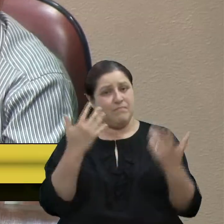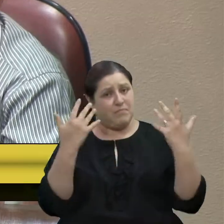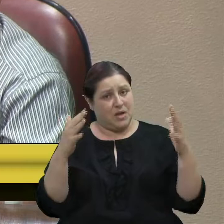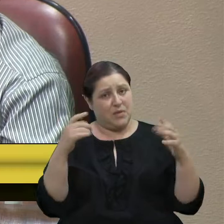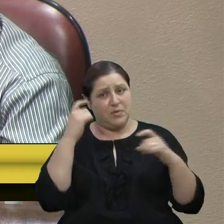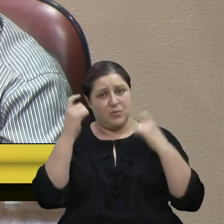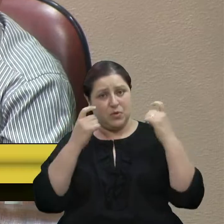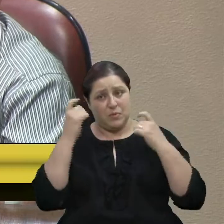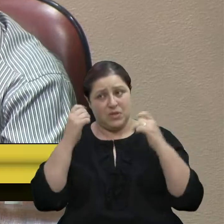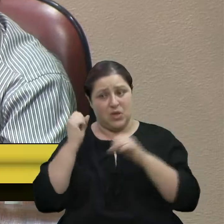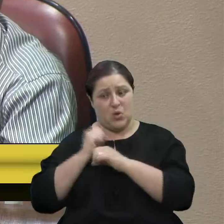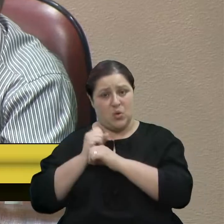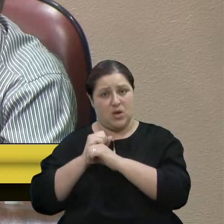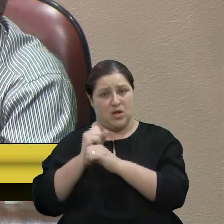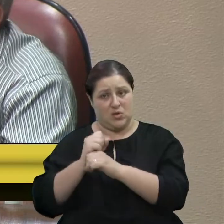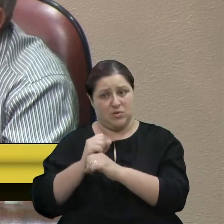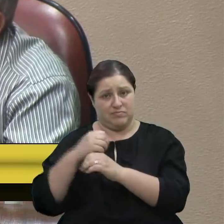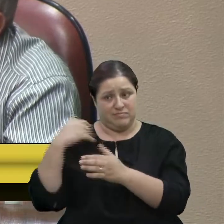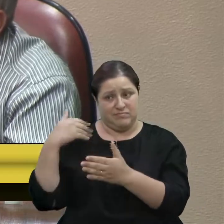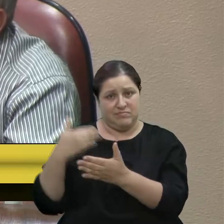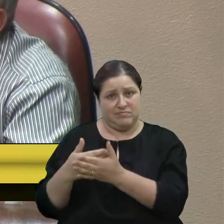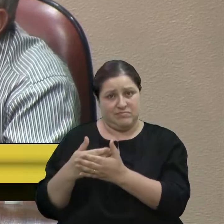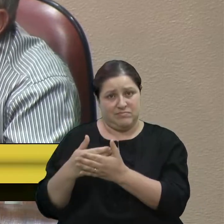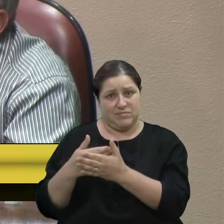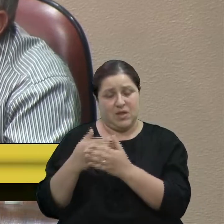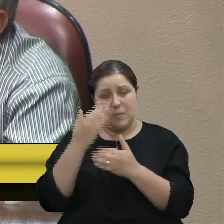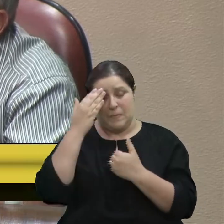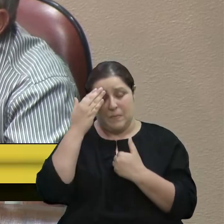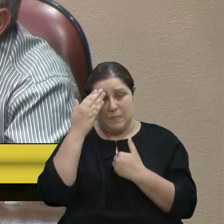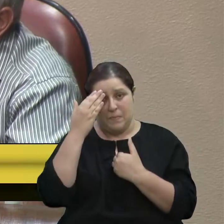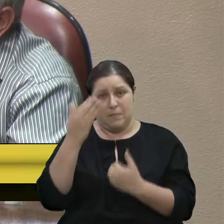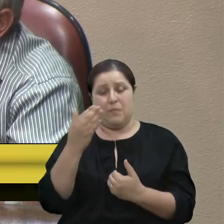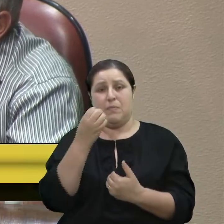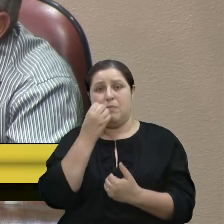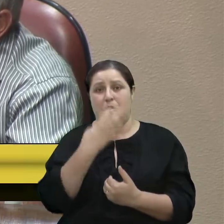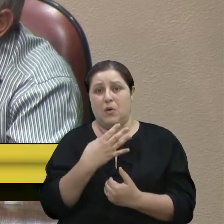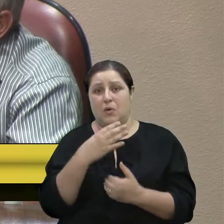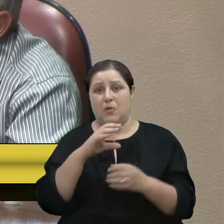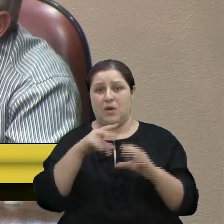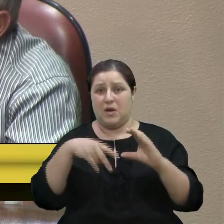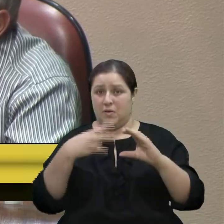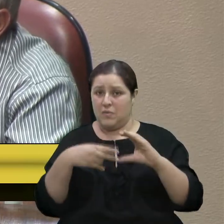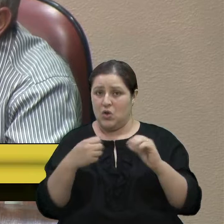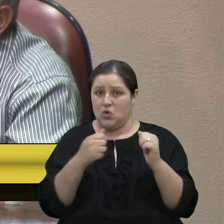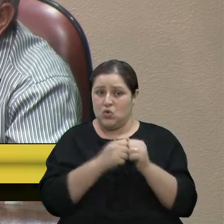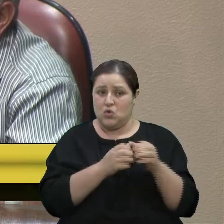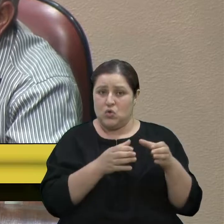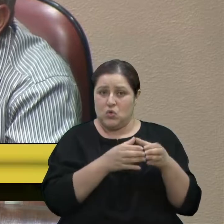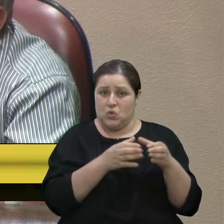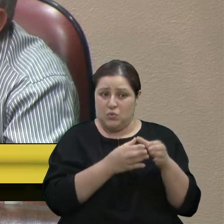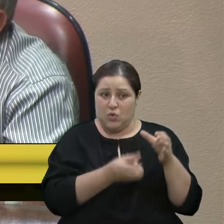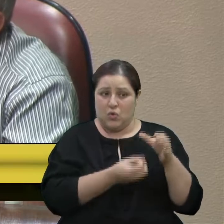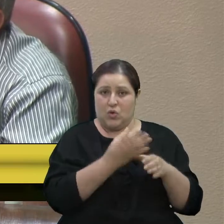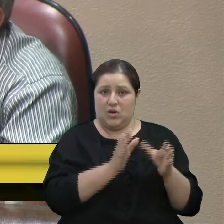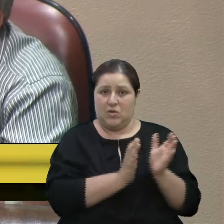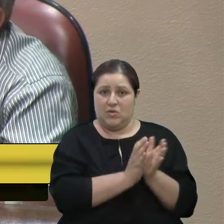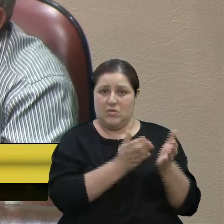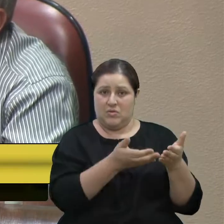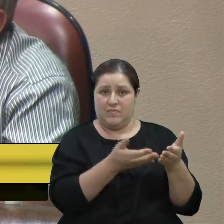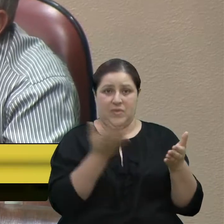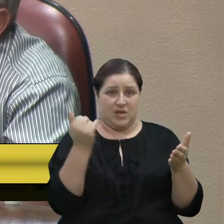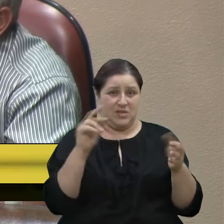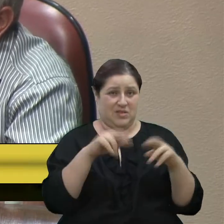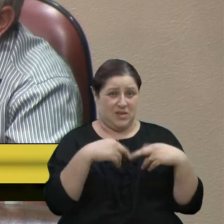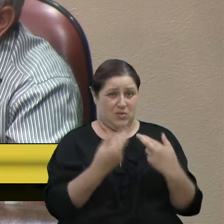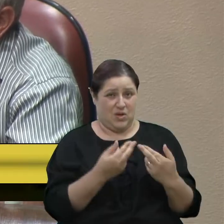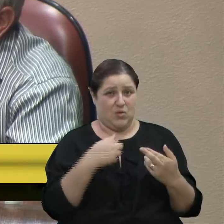bom que a Câmara, com a frente que o nobre colega criou, também está junto nessa questão. Eu sugeri naquela reunião